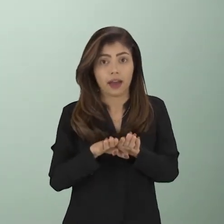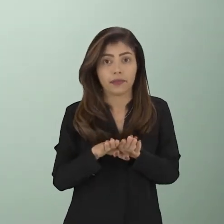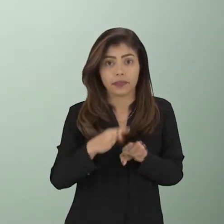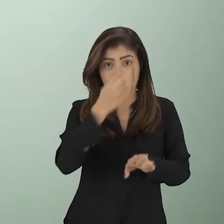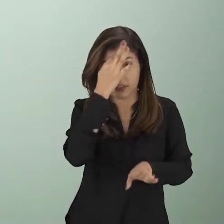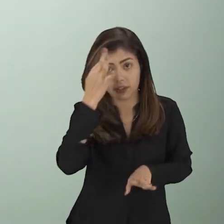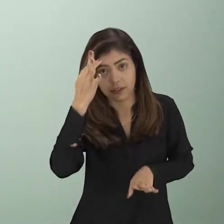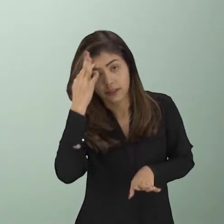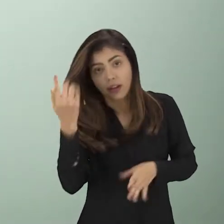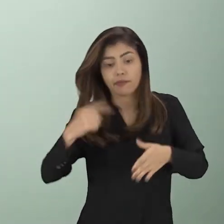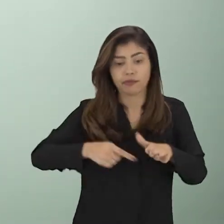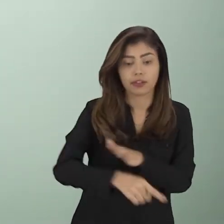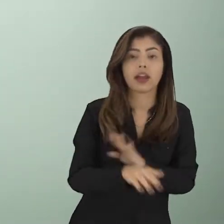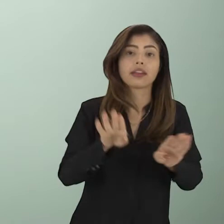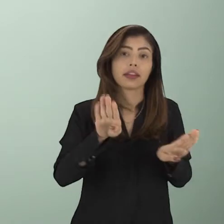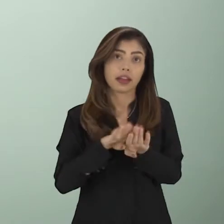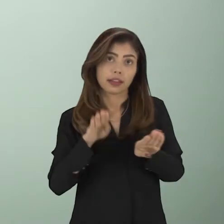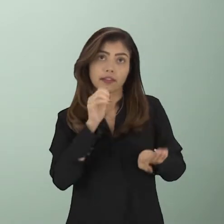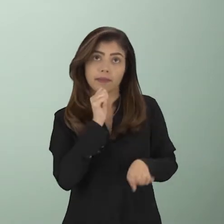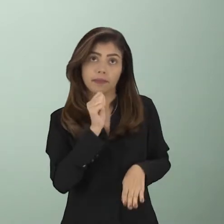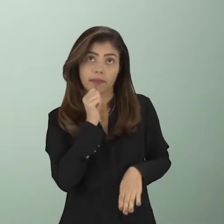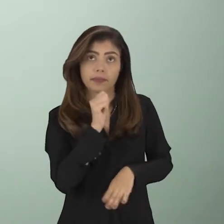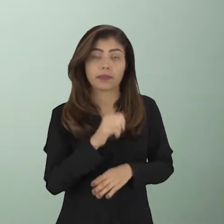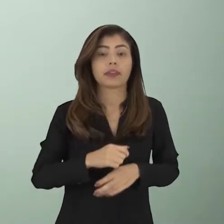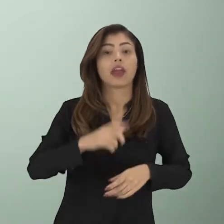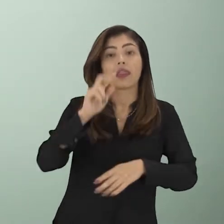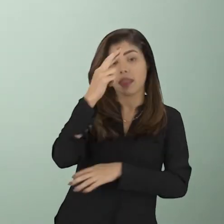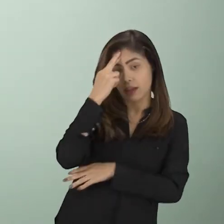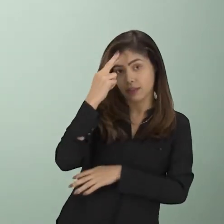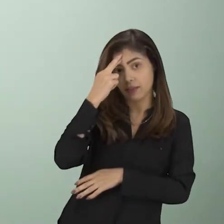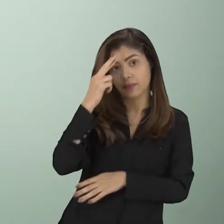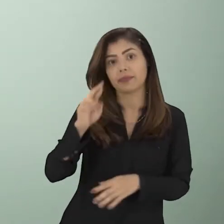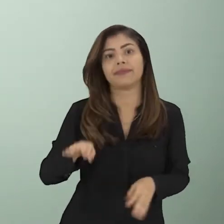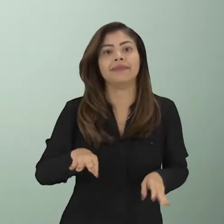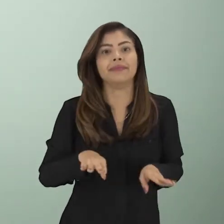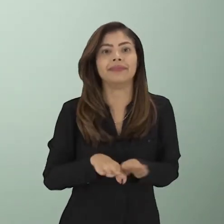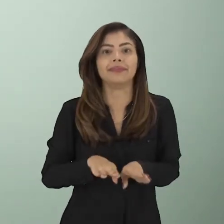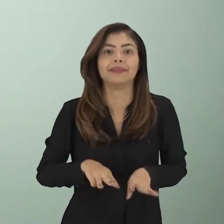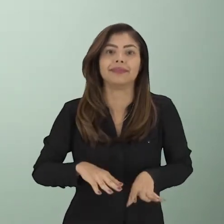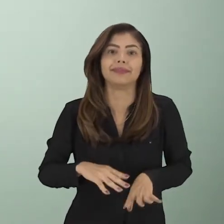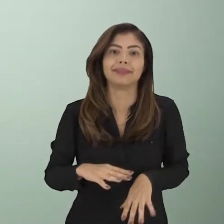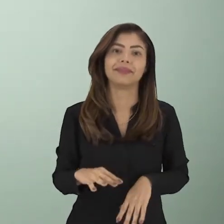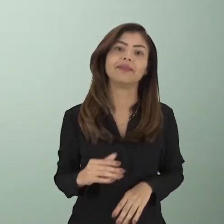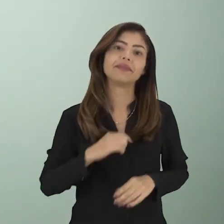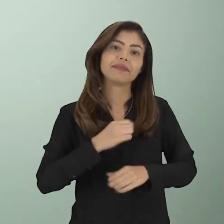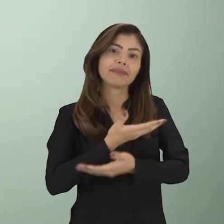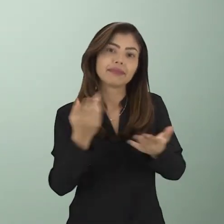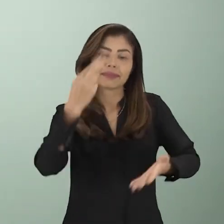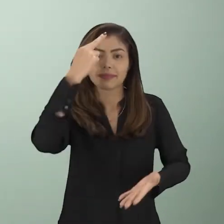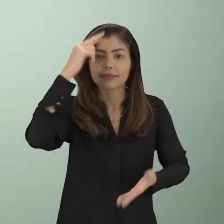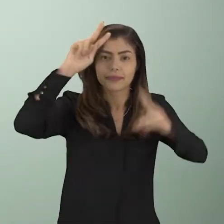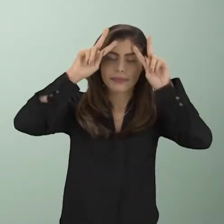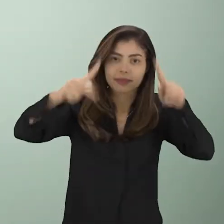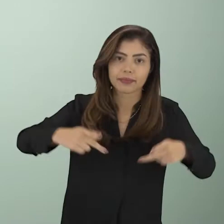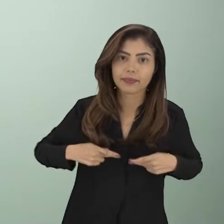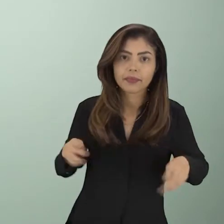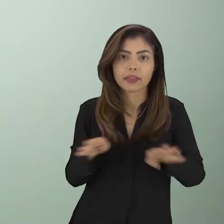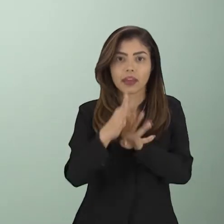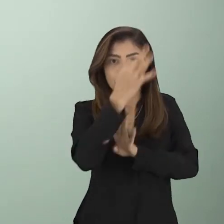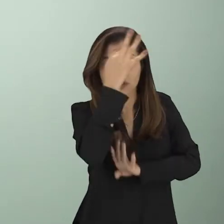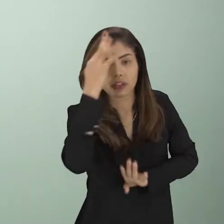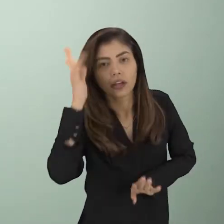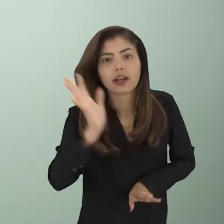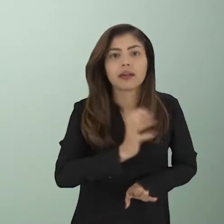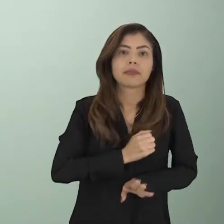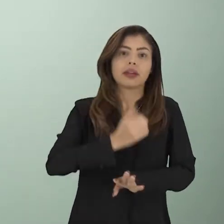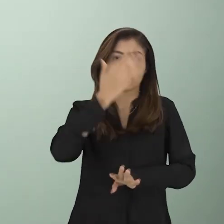A filosofia é fundada no logos, na razão. Então, ela representaria a sabedoria produzida pela razão humana. Filosofia,